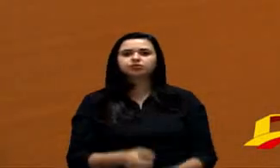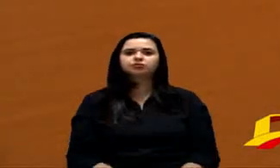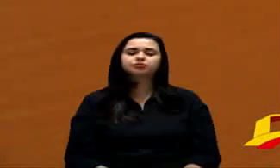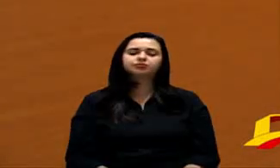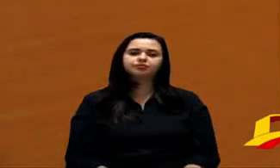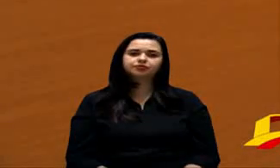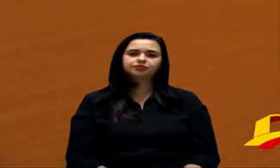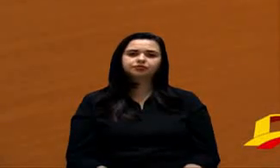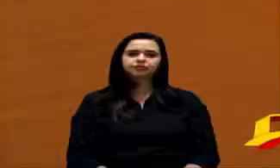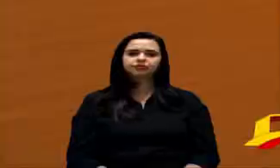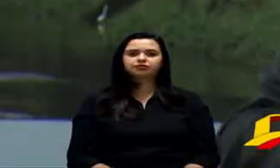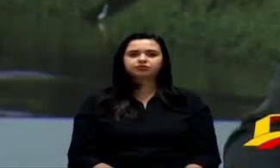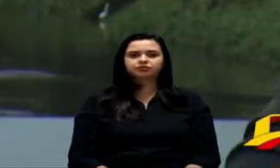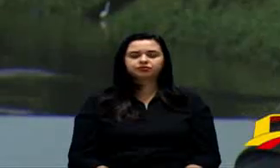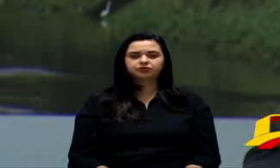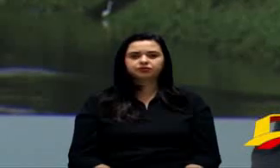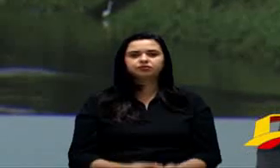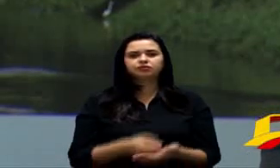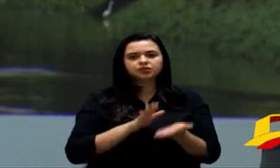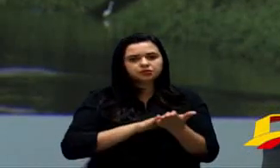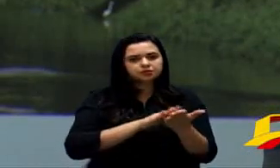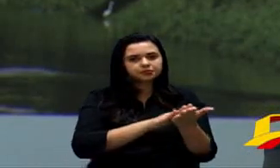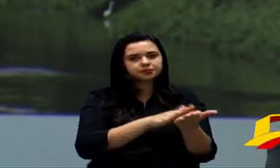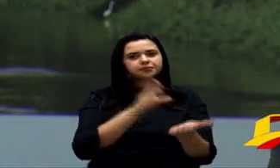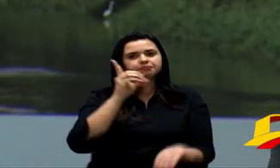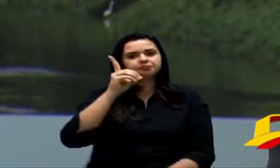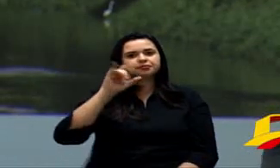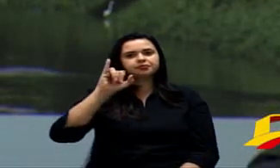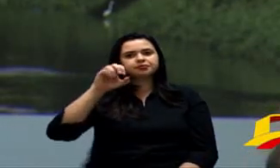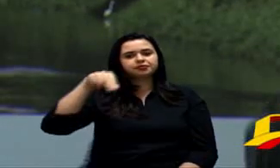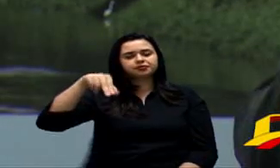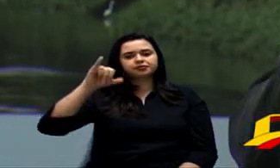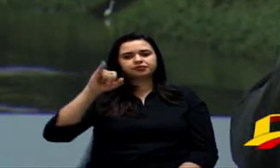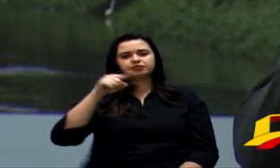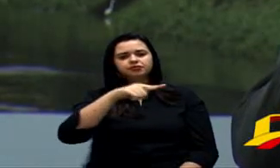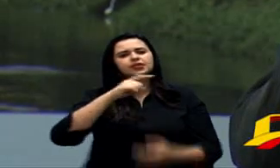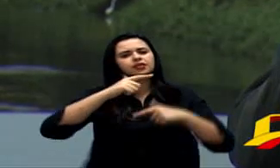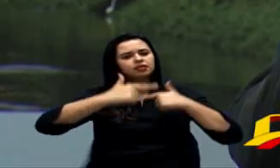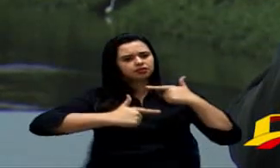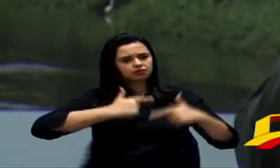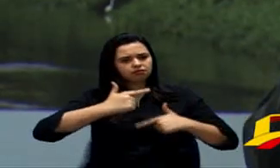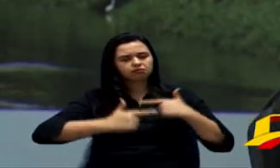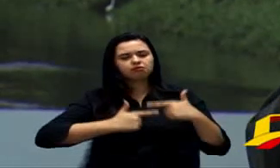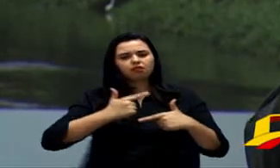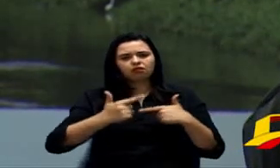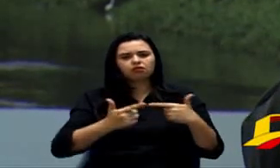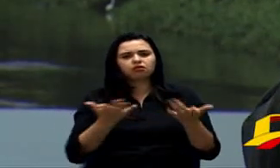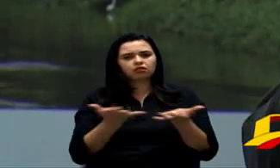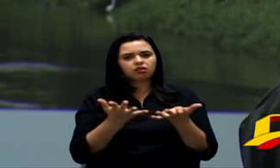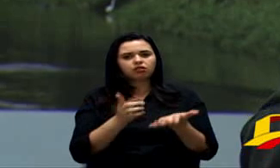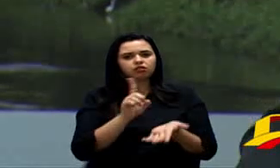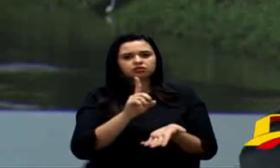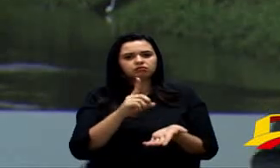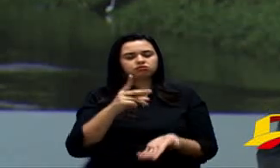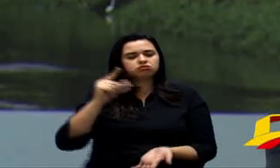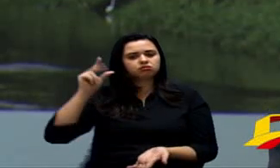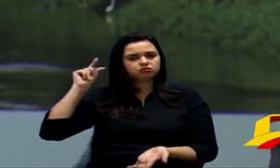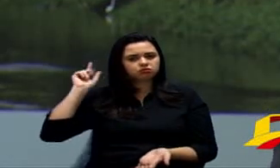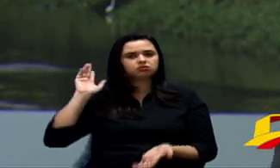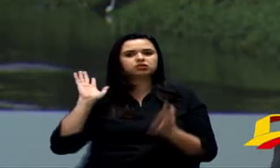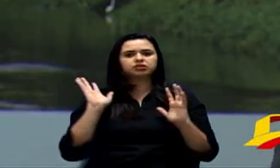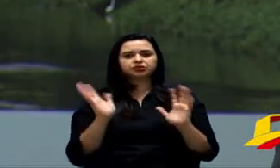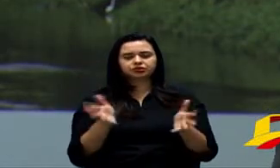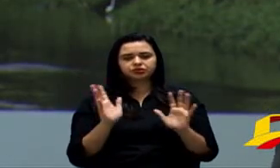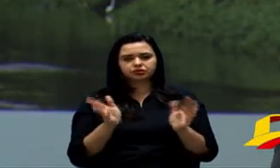audiência. Aqui eu não posso deixar de parabenizar, Dini, pelo seu trabalho aqui no Sorocaba, não de hoje, mas como legislador, como presidente